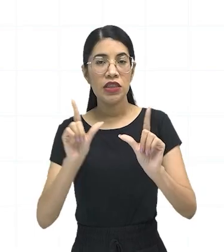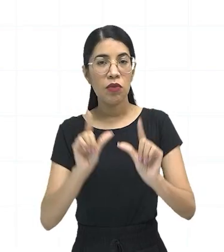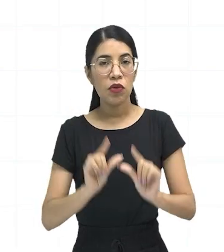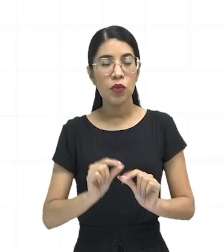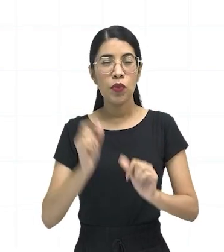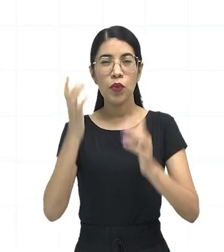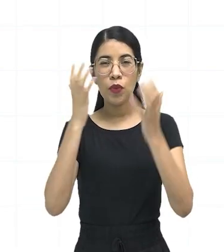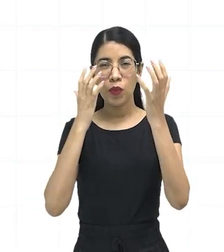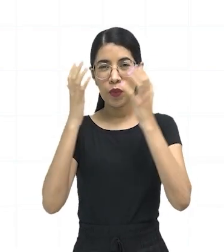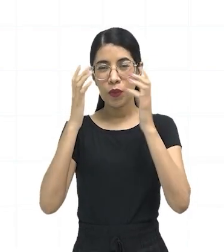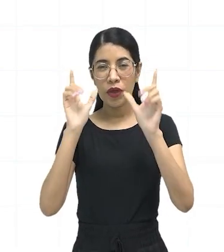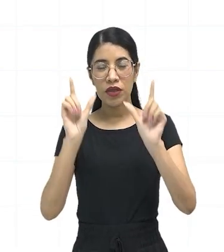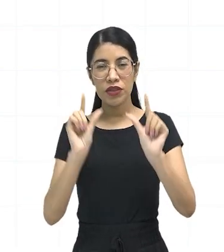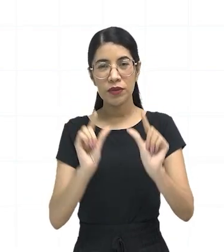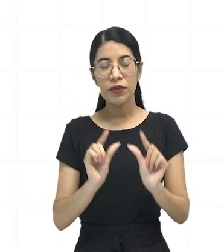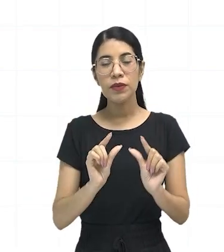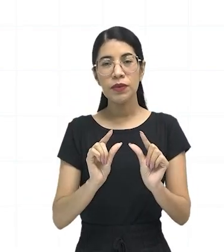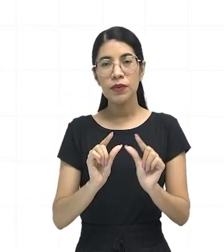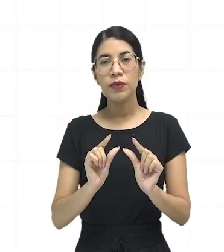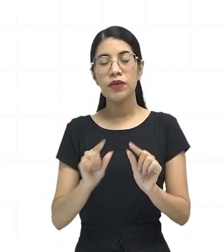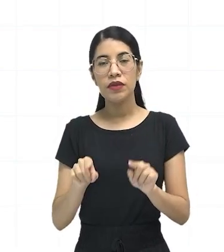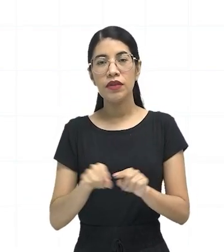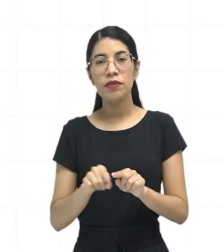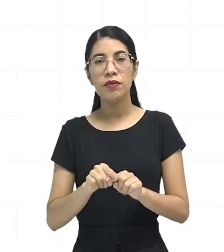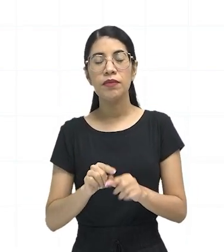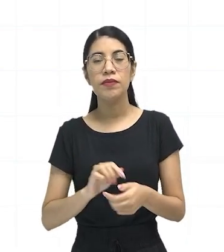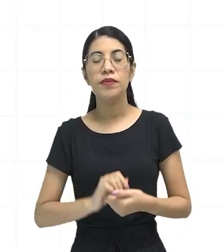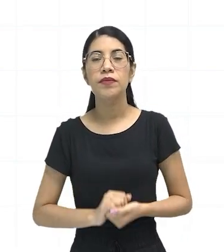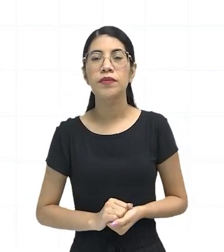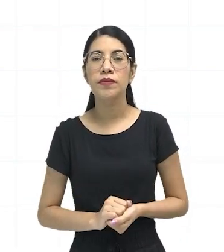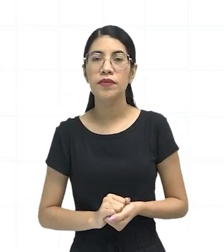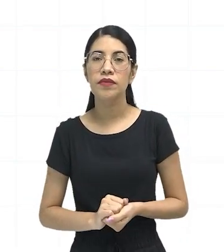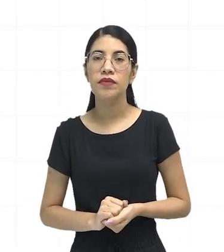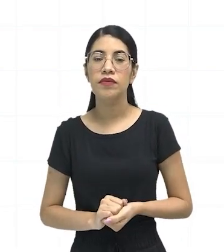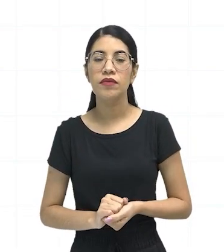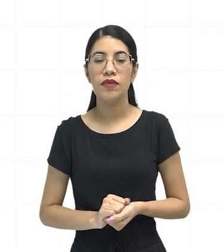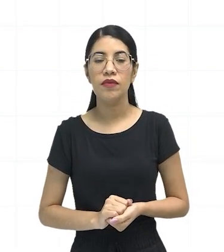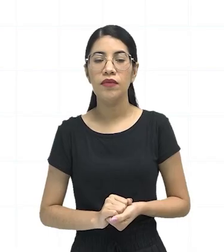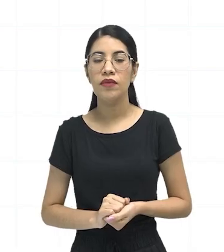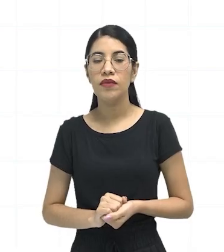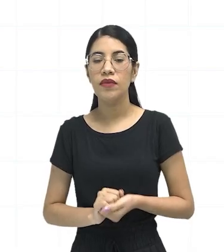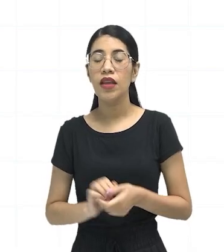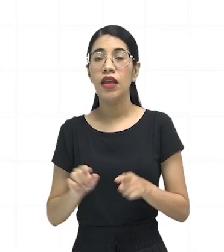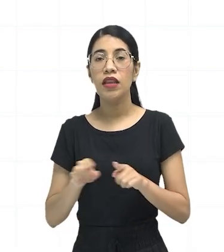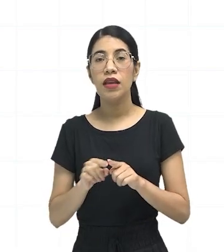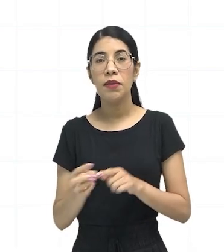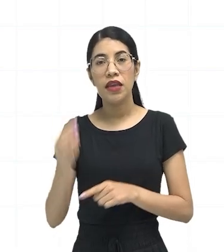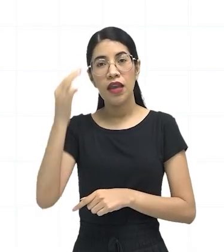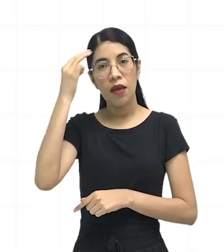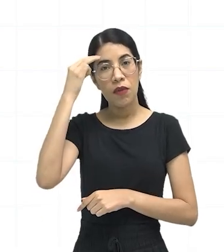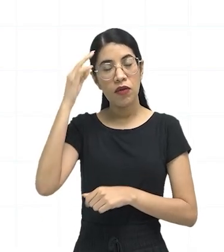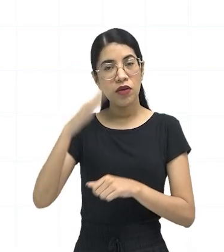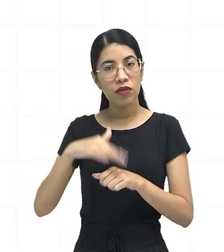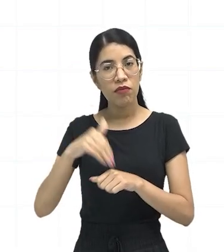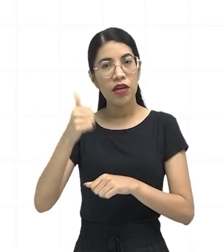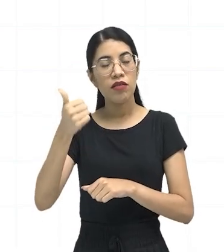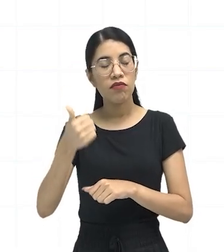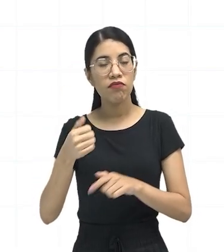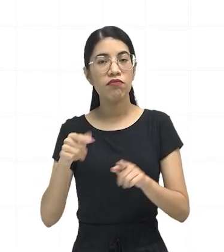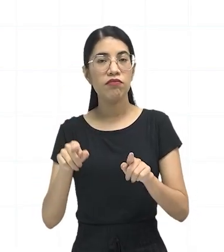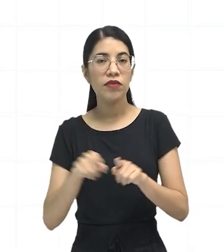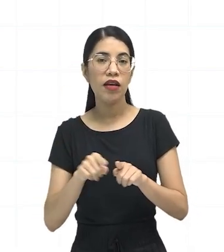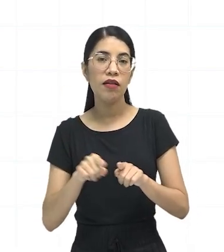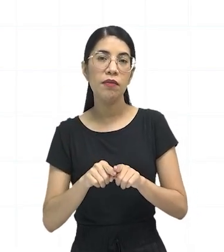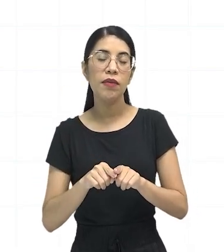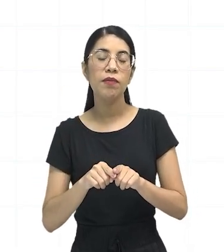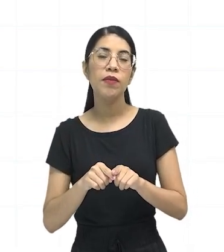o estresse, tudo isso é melhorado. Além disso, nós vamos turbinar a nossa memória, vamos